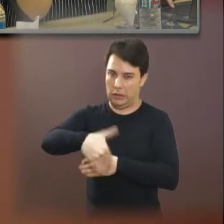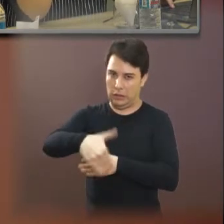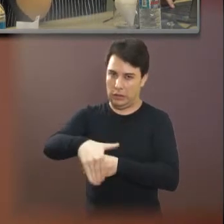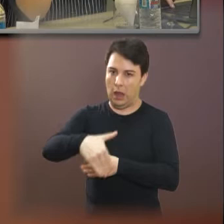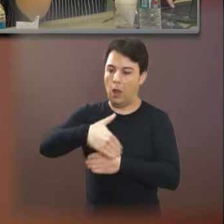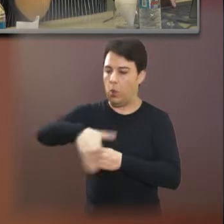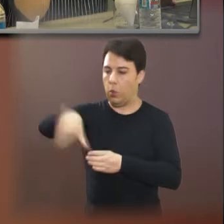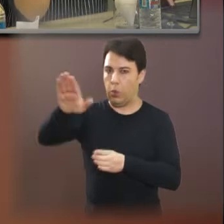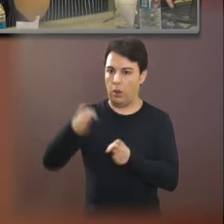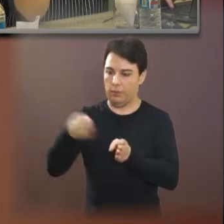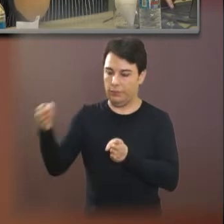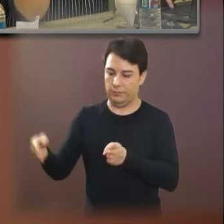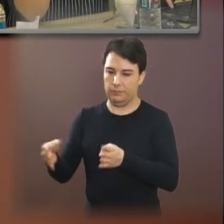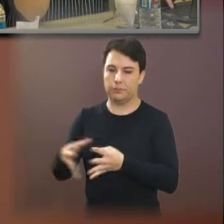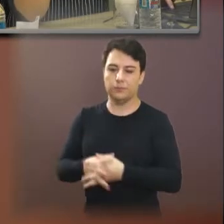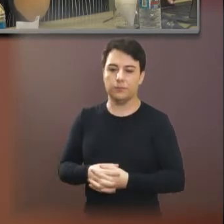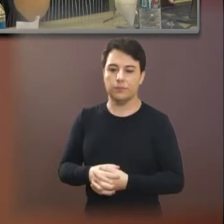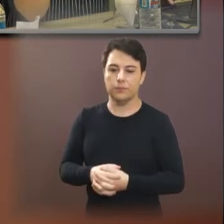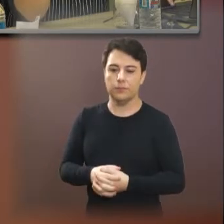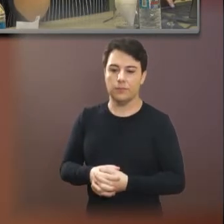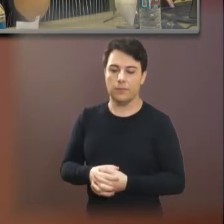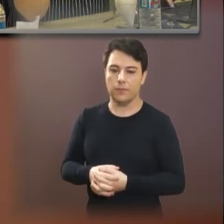duplicada.